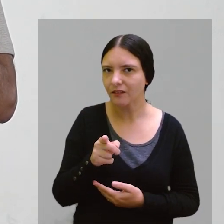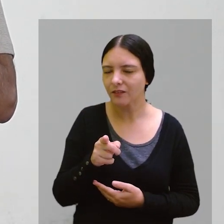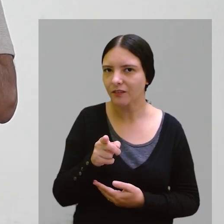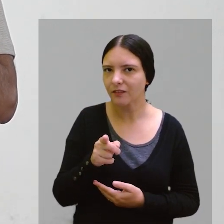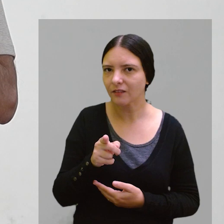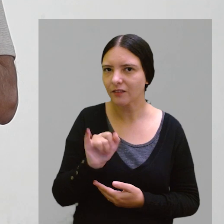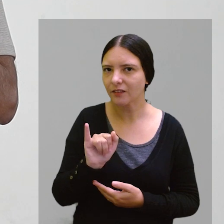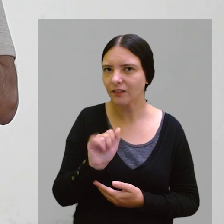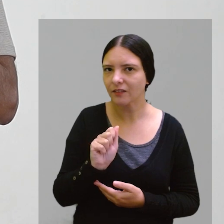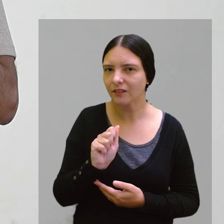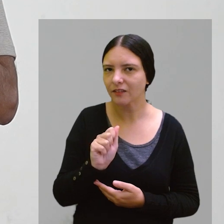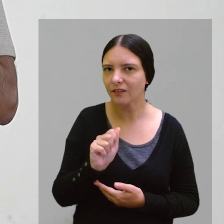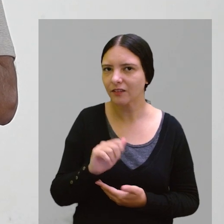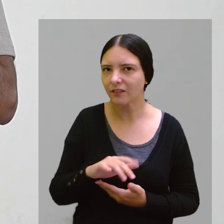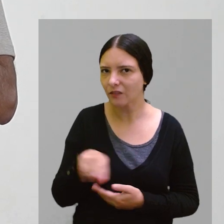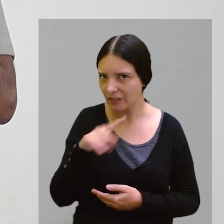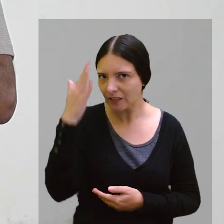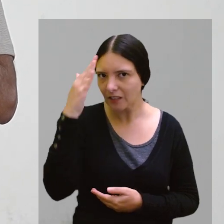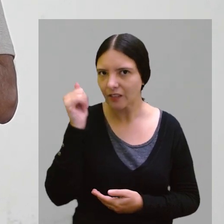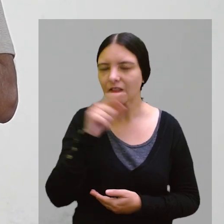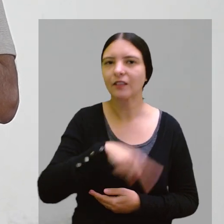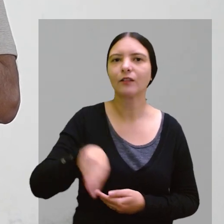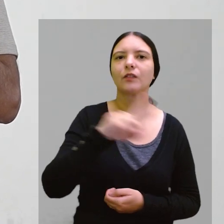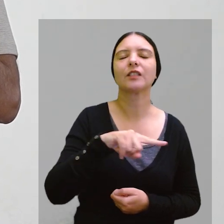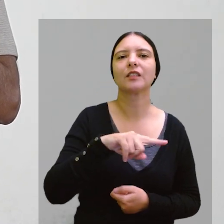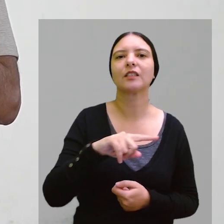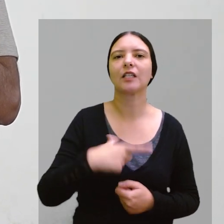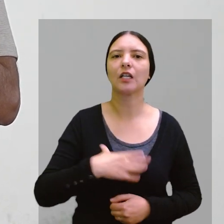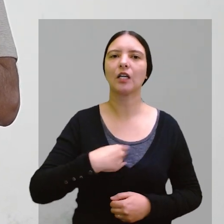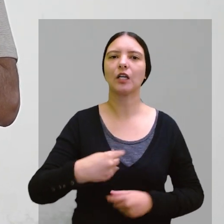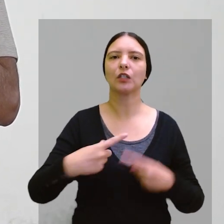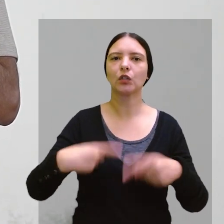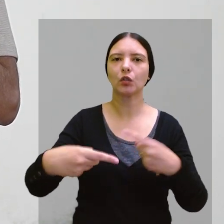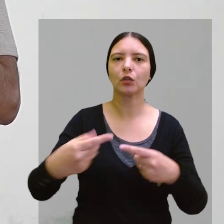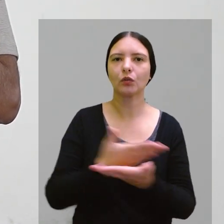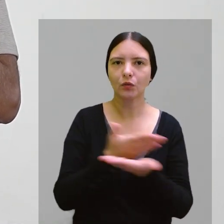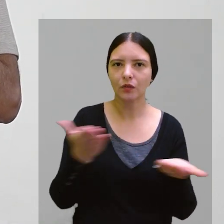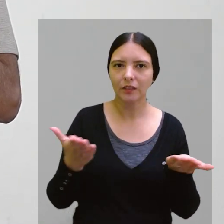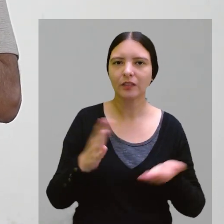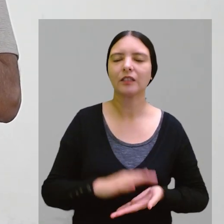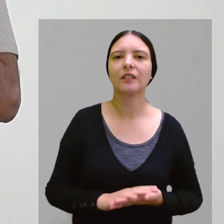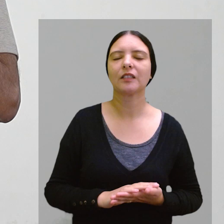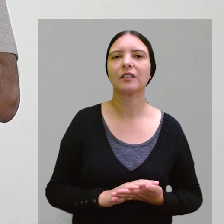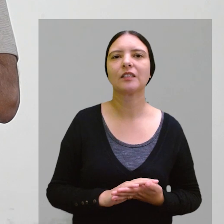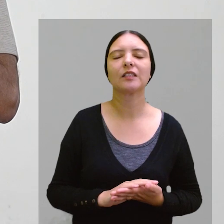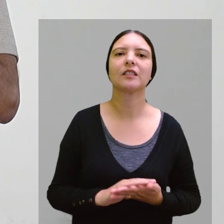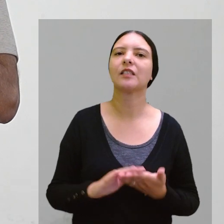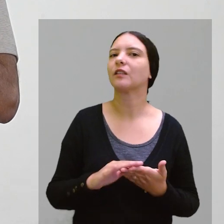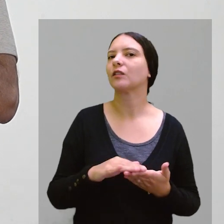Vocês sabem que vocês, a geração de vocês, não está